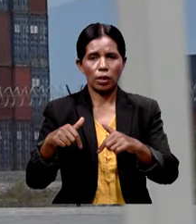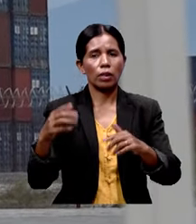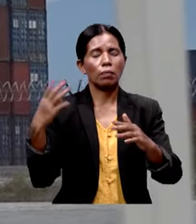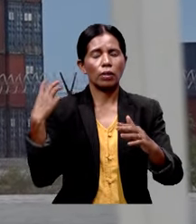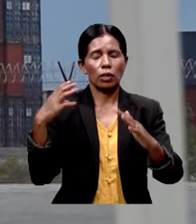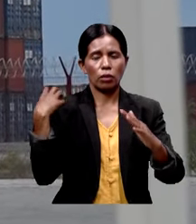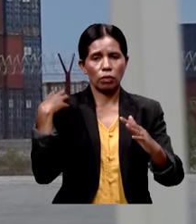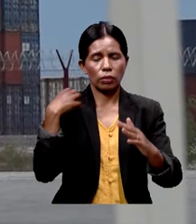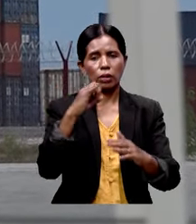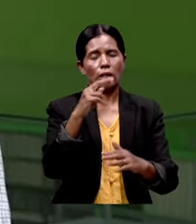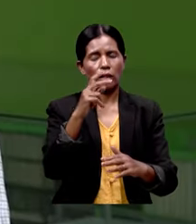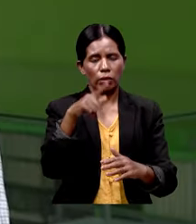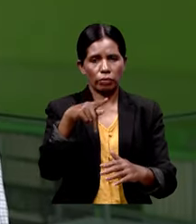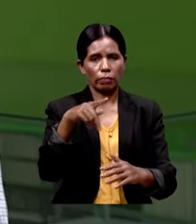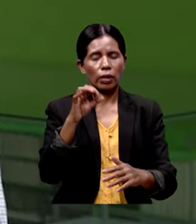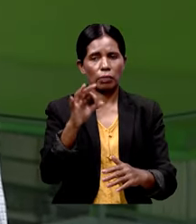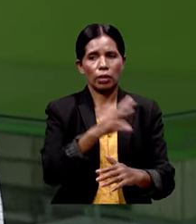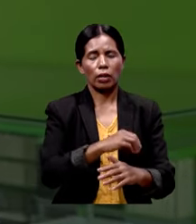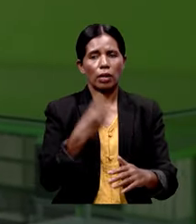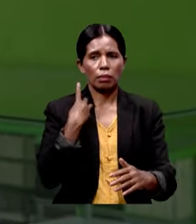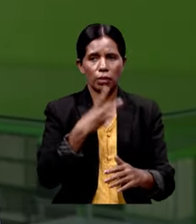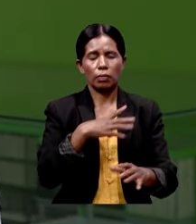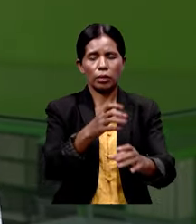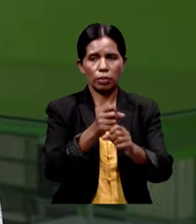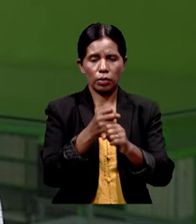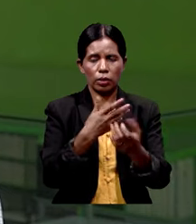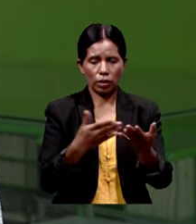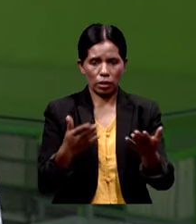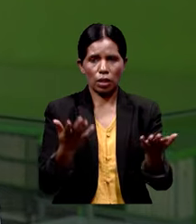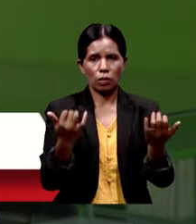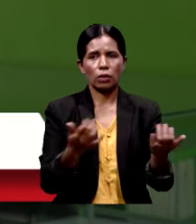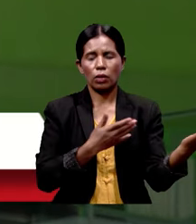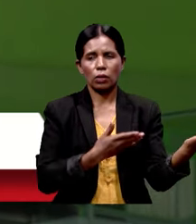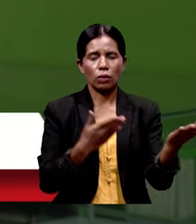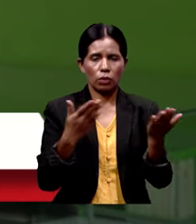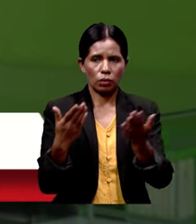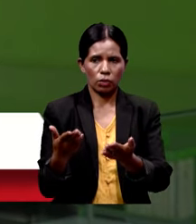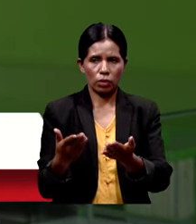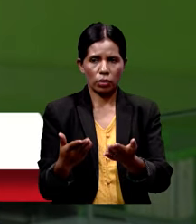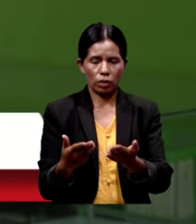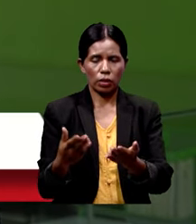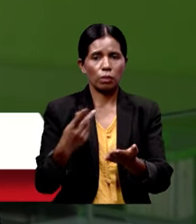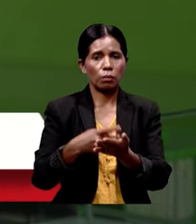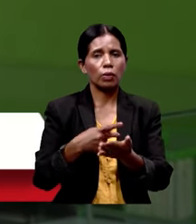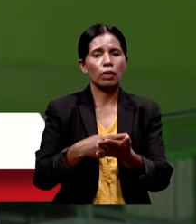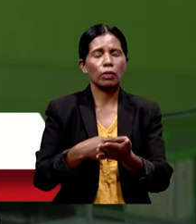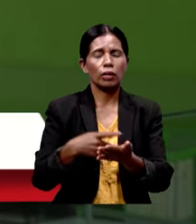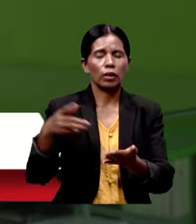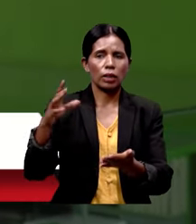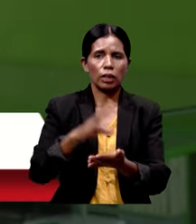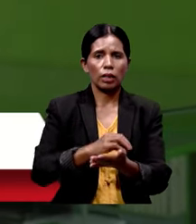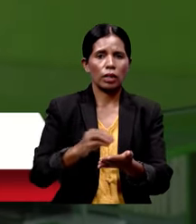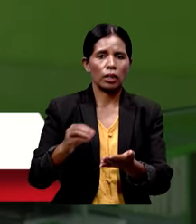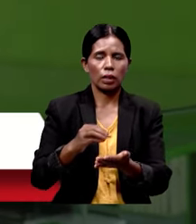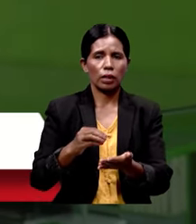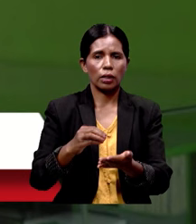se aprisionamento e NFPM nesse mundo, que está Sassá agora a Contentor Tolu, Tona e a Porto Tibar, nebe a equipa a minha,